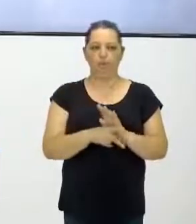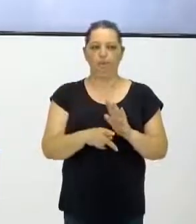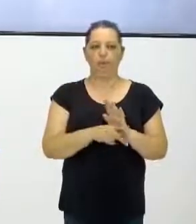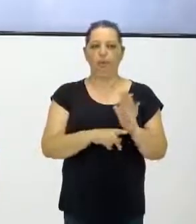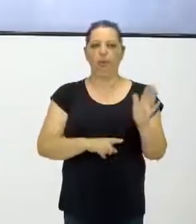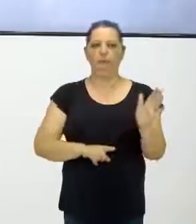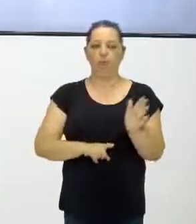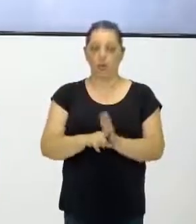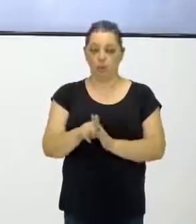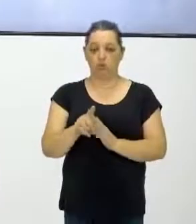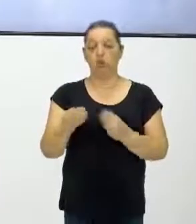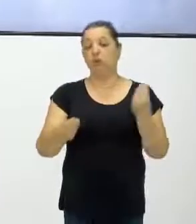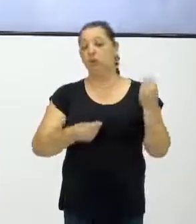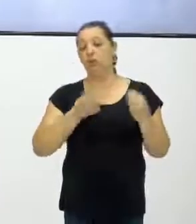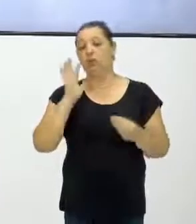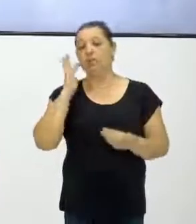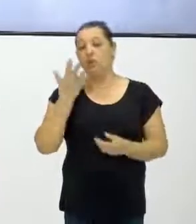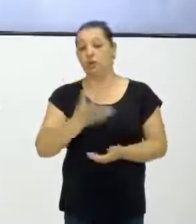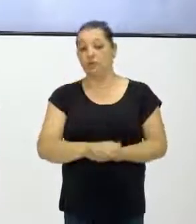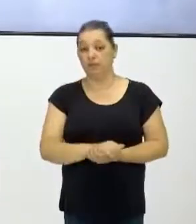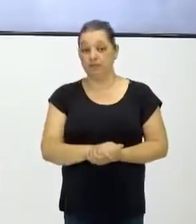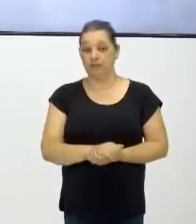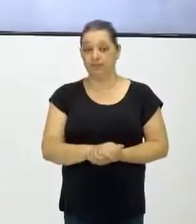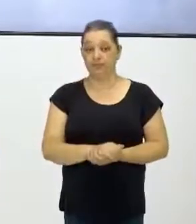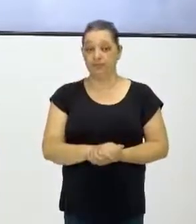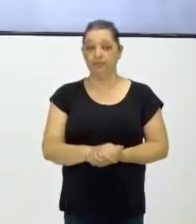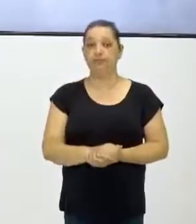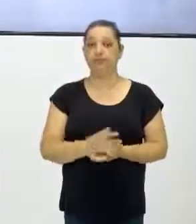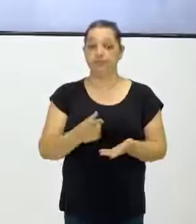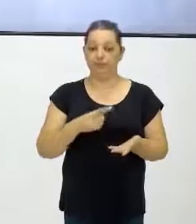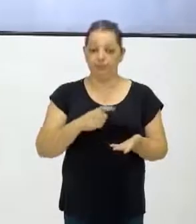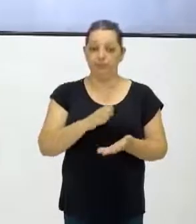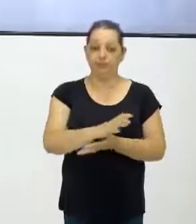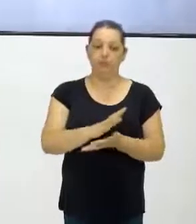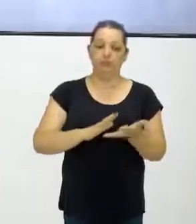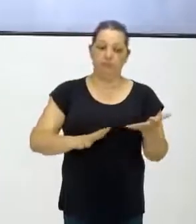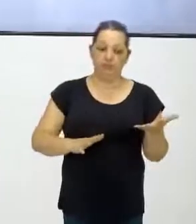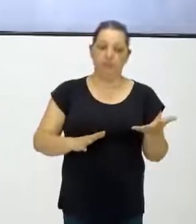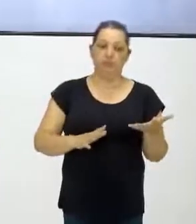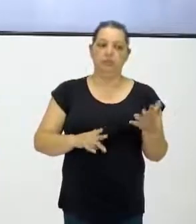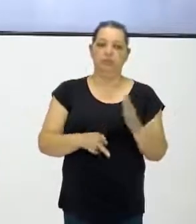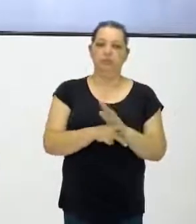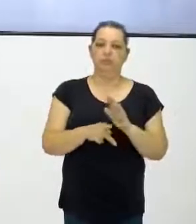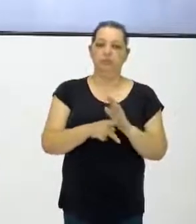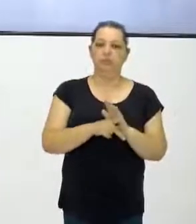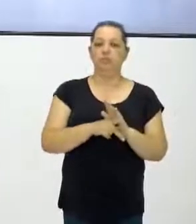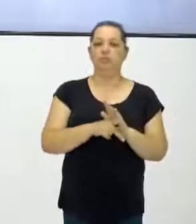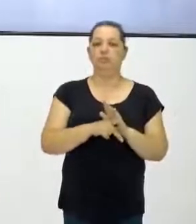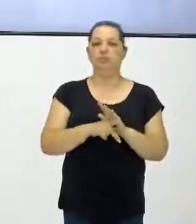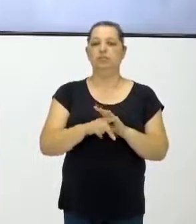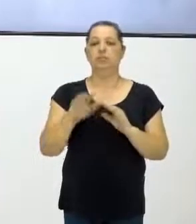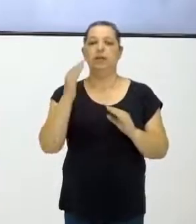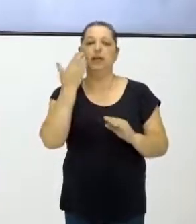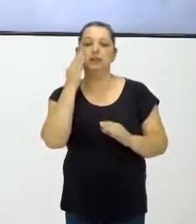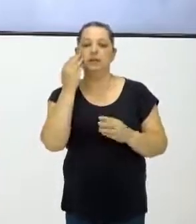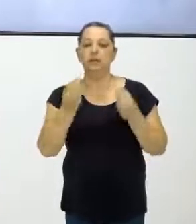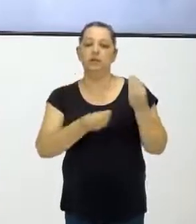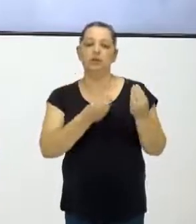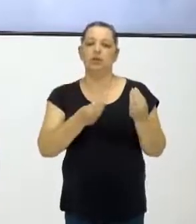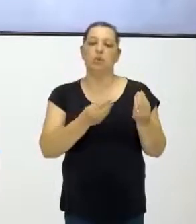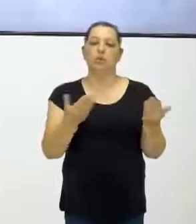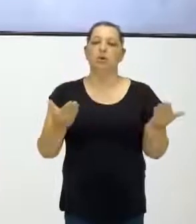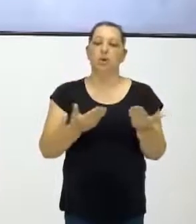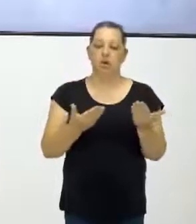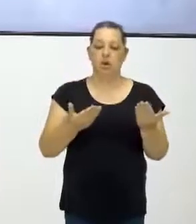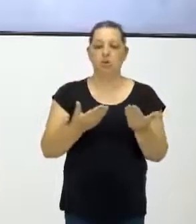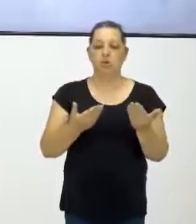questão aqui, tá? Como é que a gente resolve isso? Vai. Faça, pessoal, tente fazer o exercício, trabalhe com a equação para treinar um pouquinho essa equação de onda que